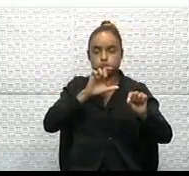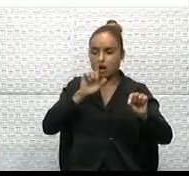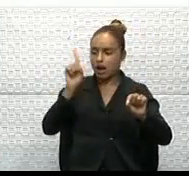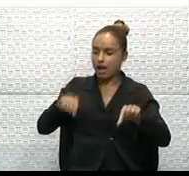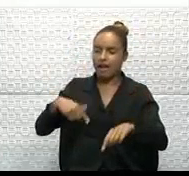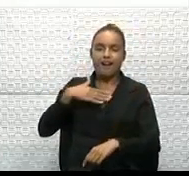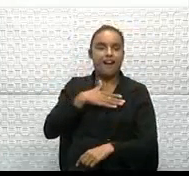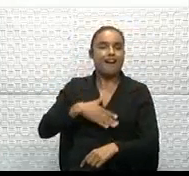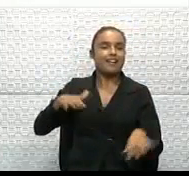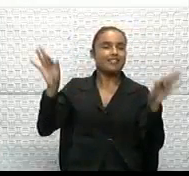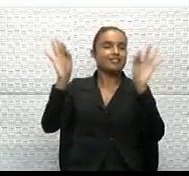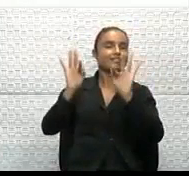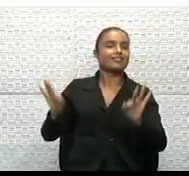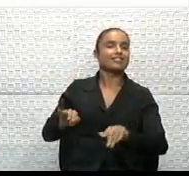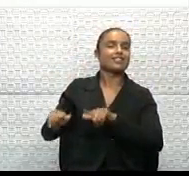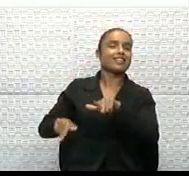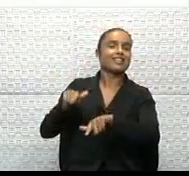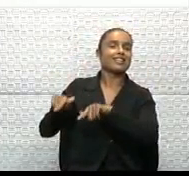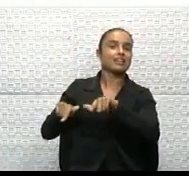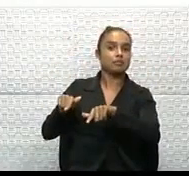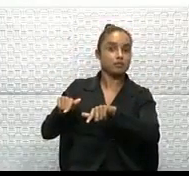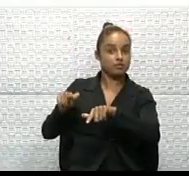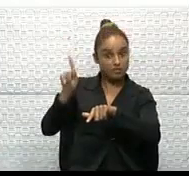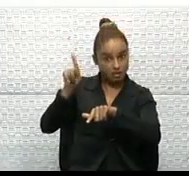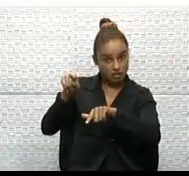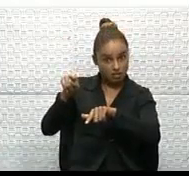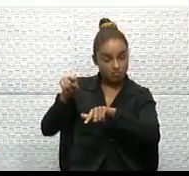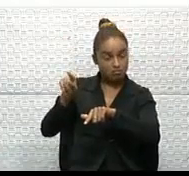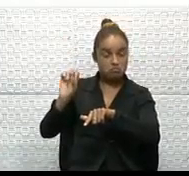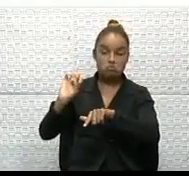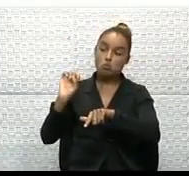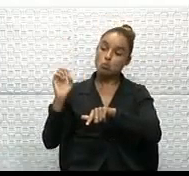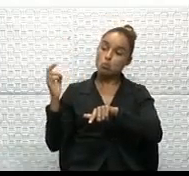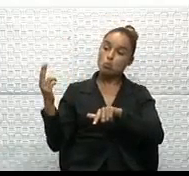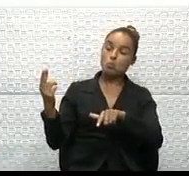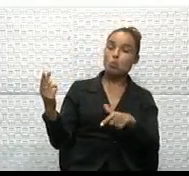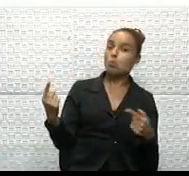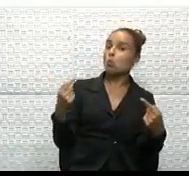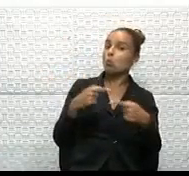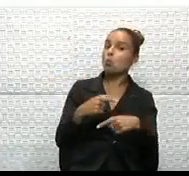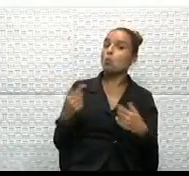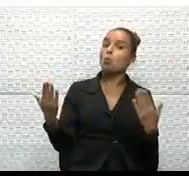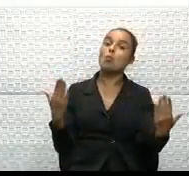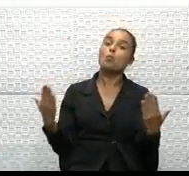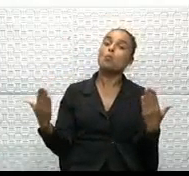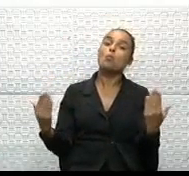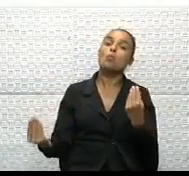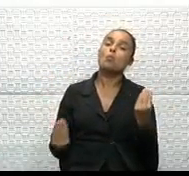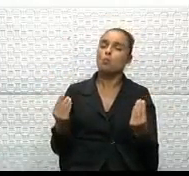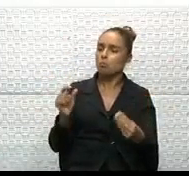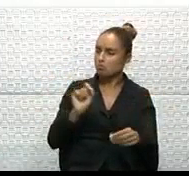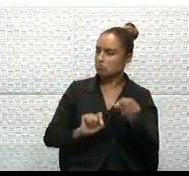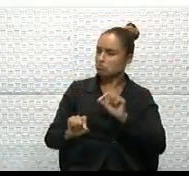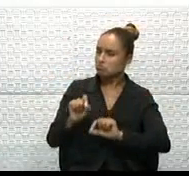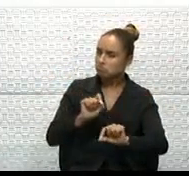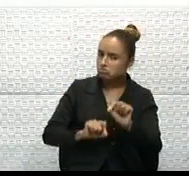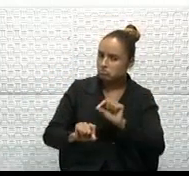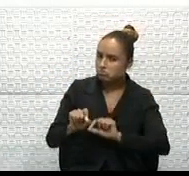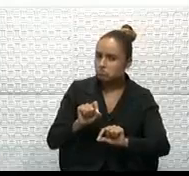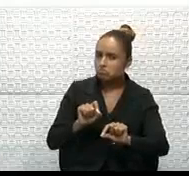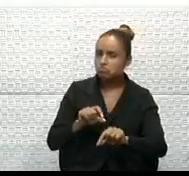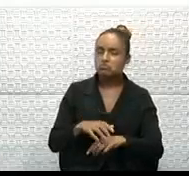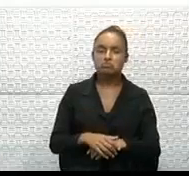remuneração, mais satisfeitos ficam os funcionários em relação às condições de trabalho?